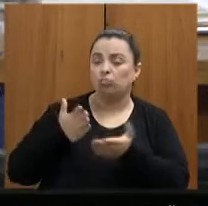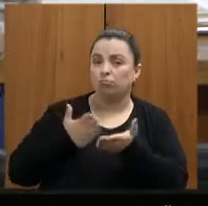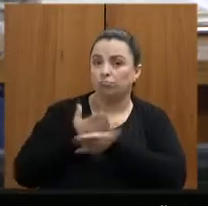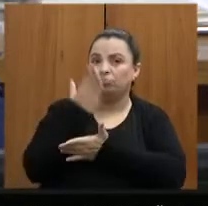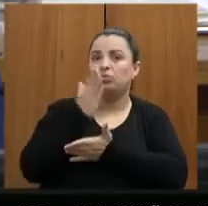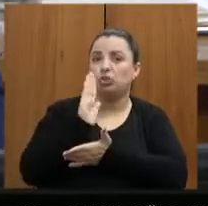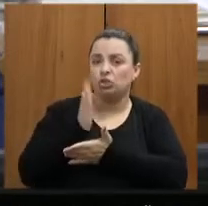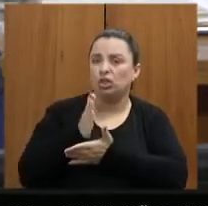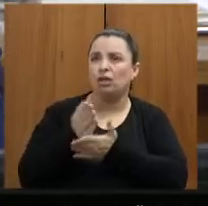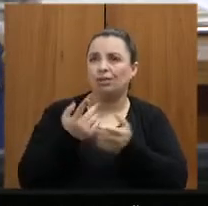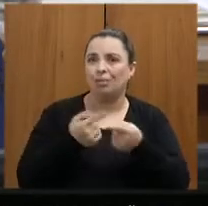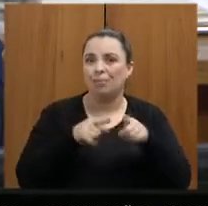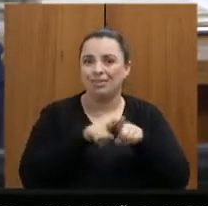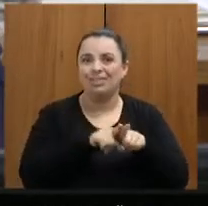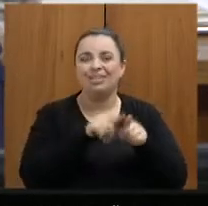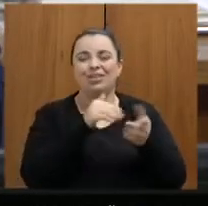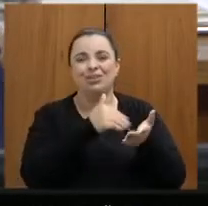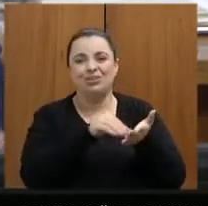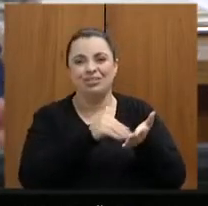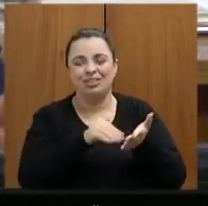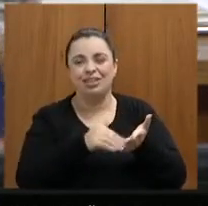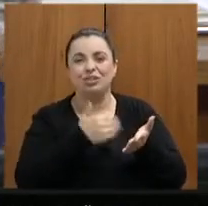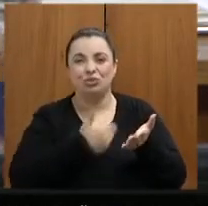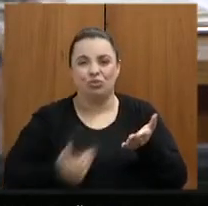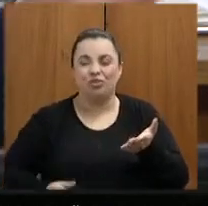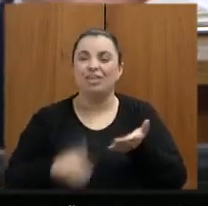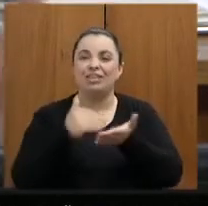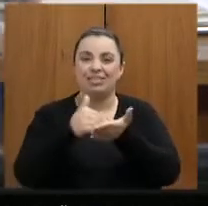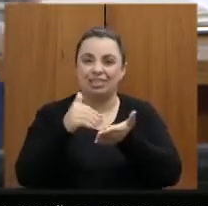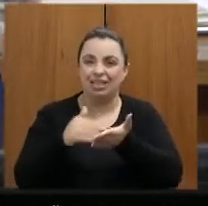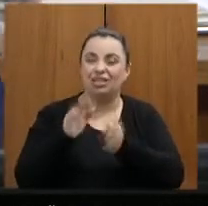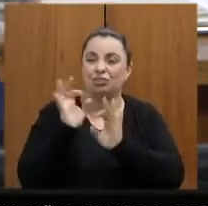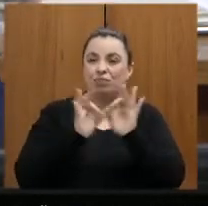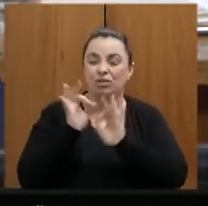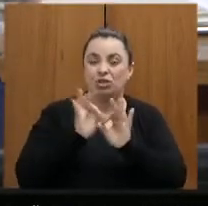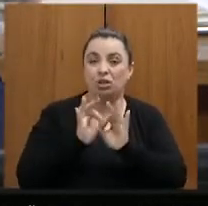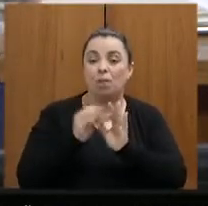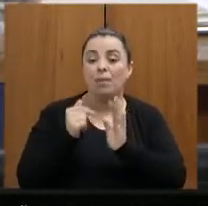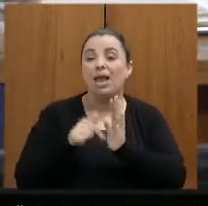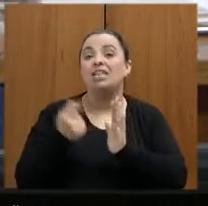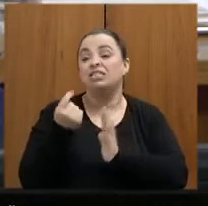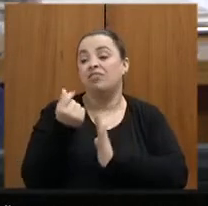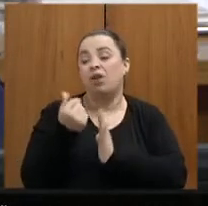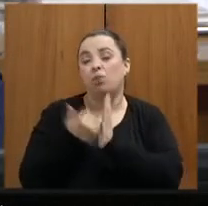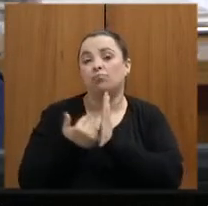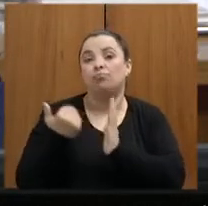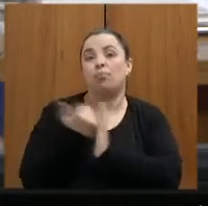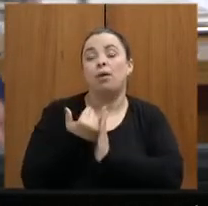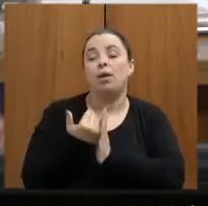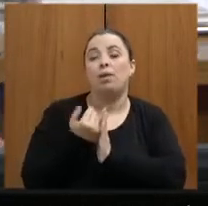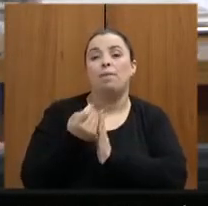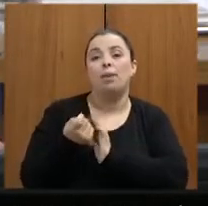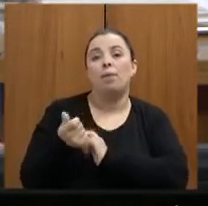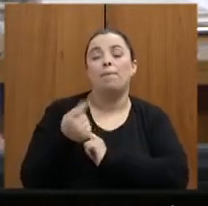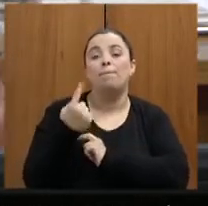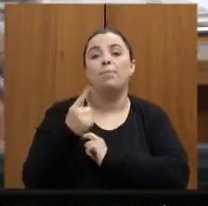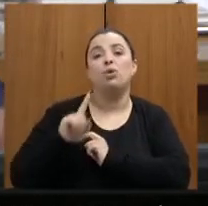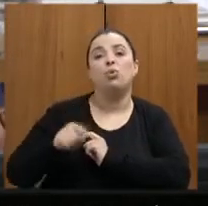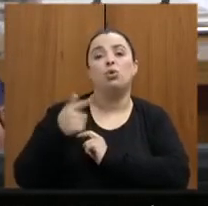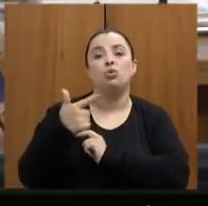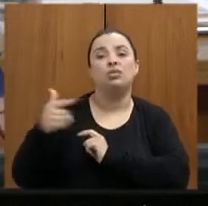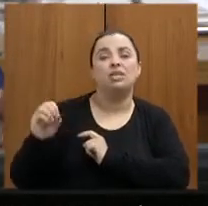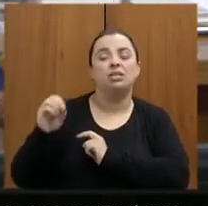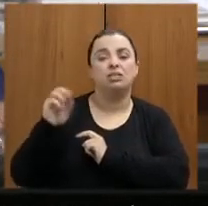e a secretaria de planejamento a gente passar esse valor para r$ 1200 por produtor Então esse garantia-safra